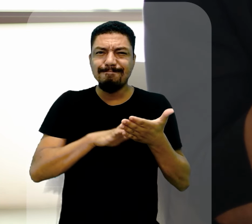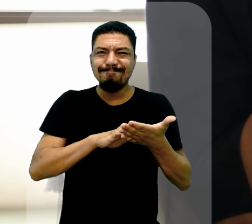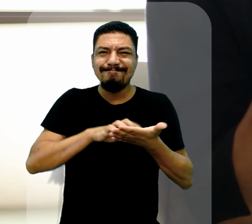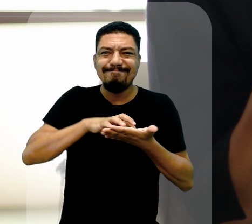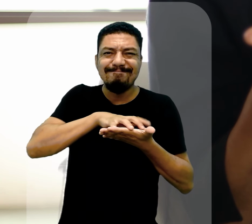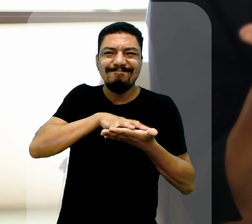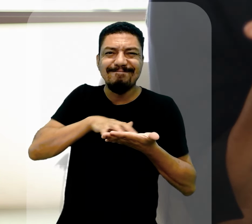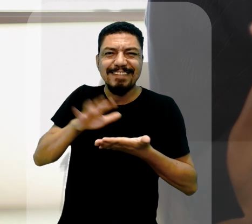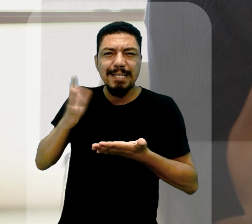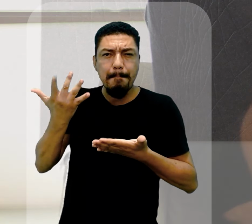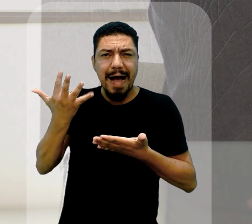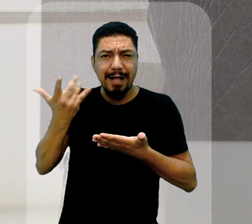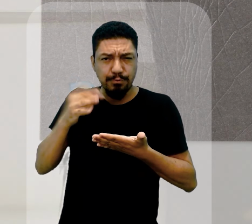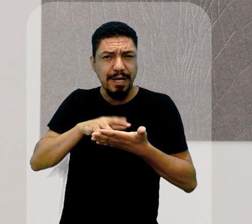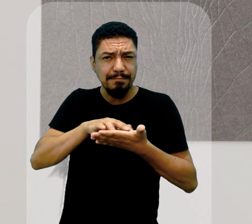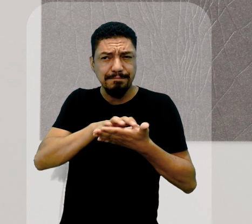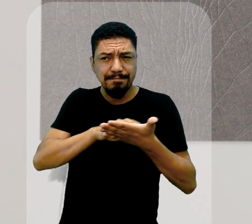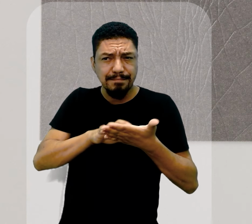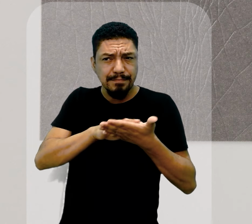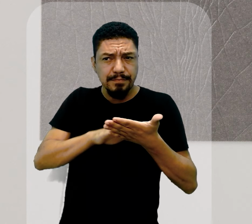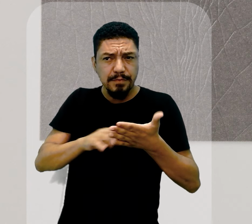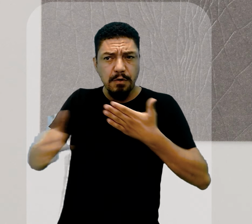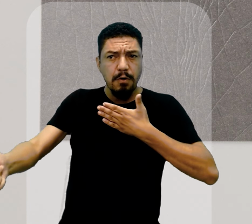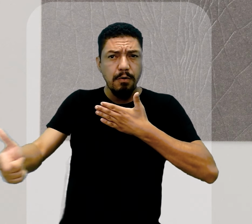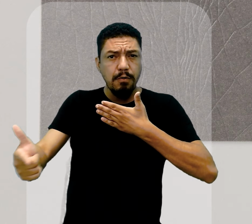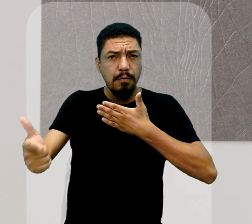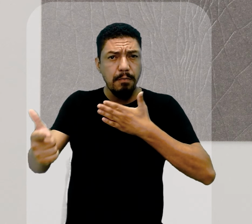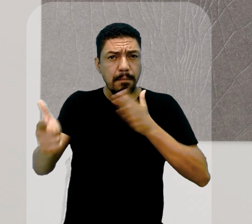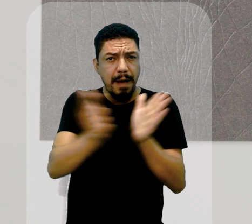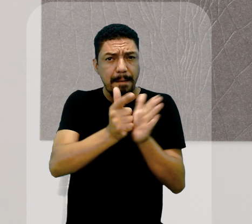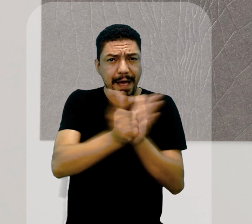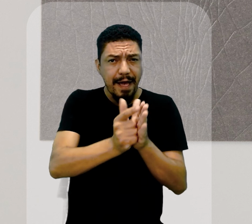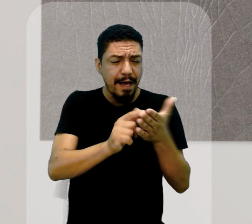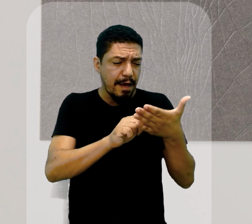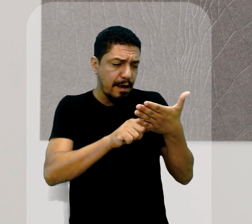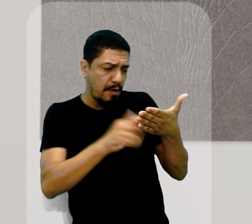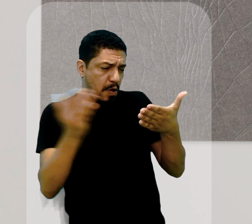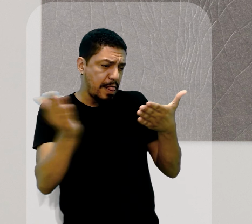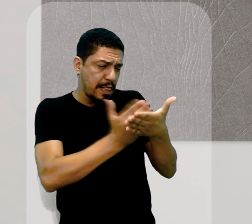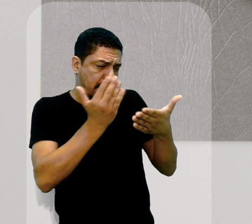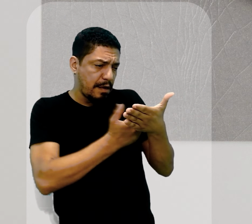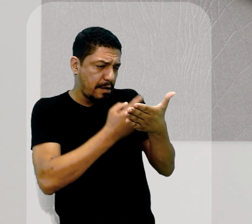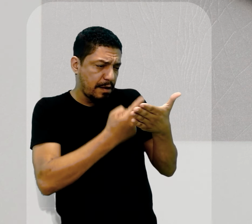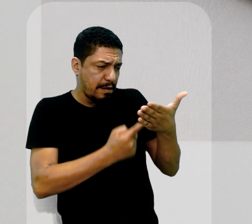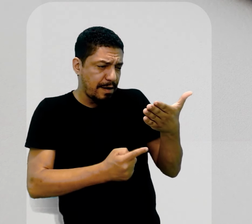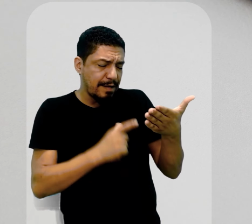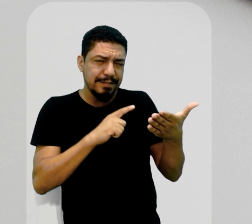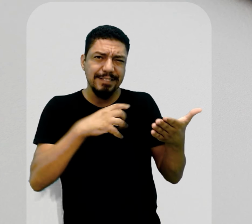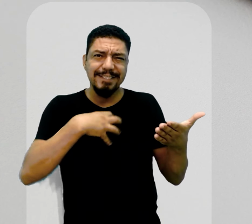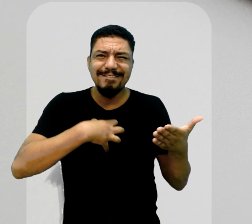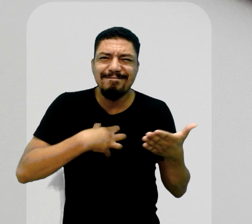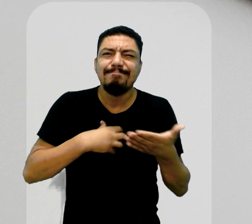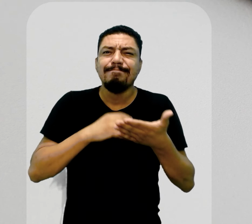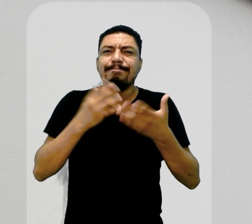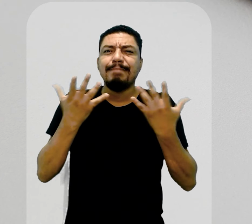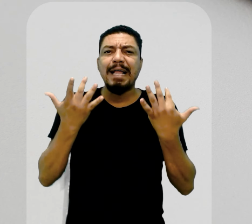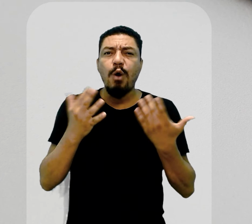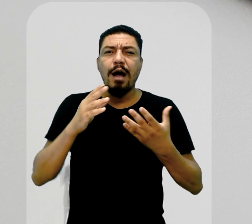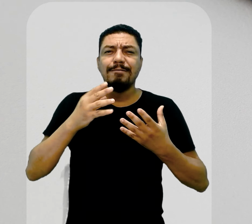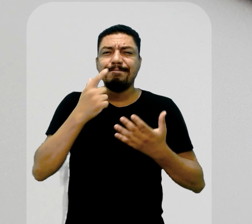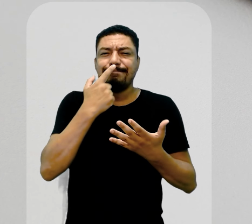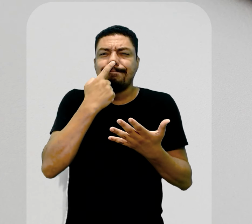de tato. E o papel analógico, né, a encadernação, ela tem muito desse lugar do fazer manual,